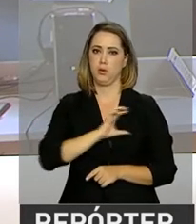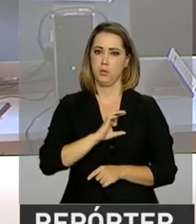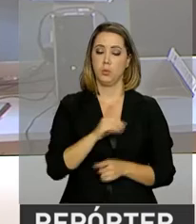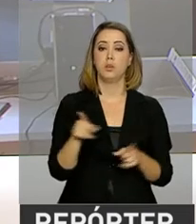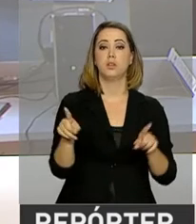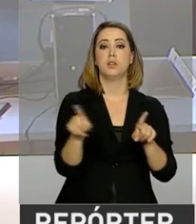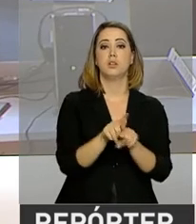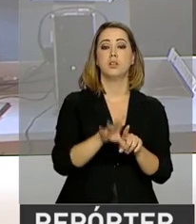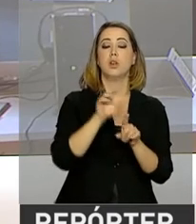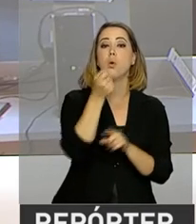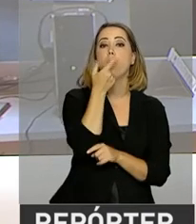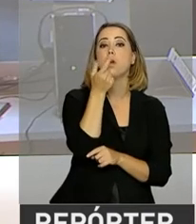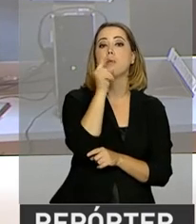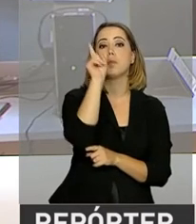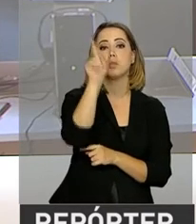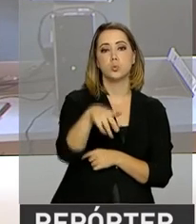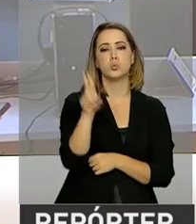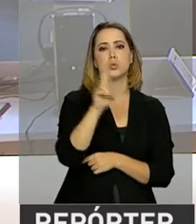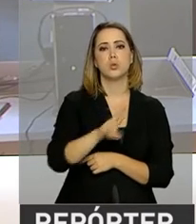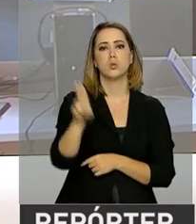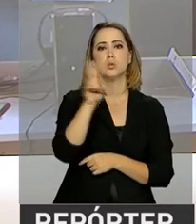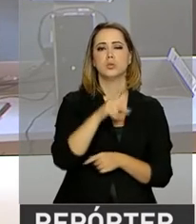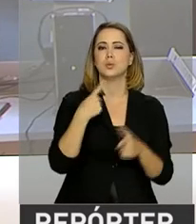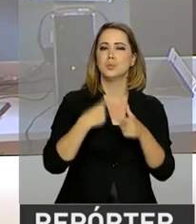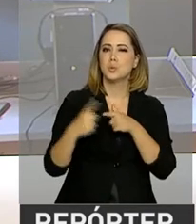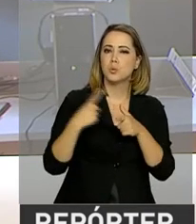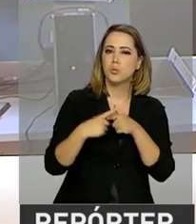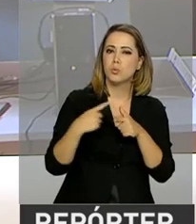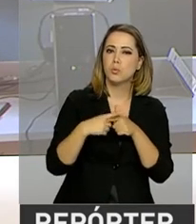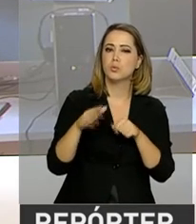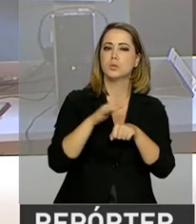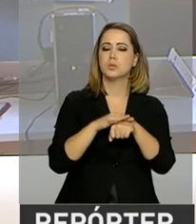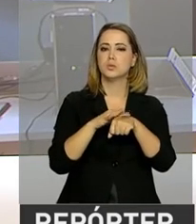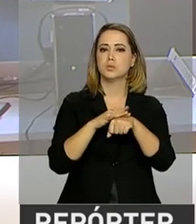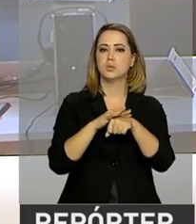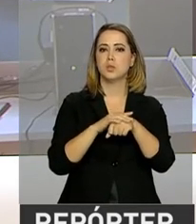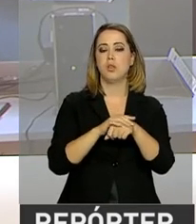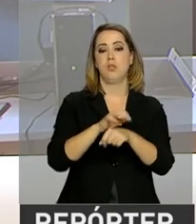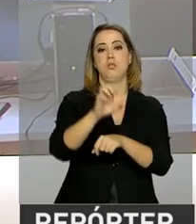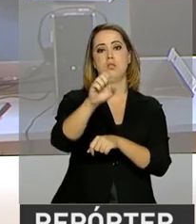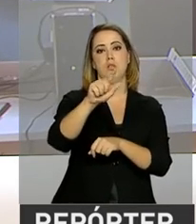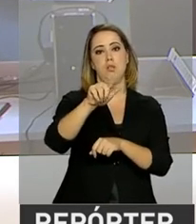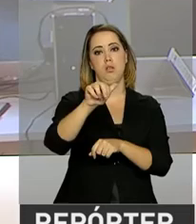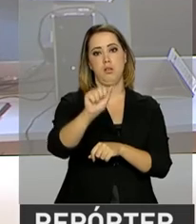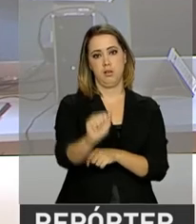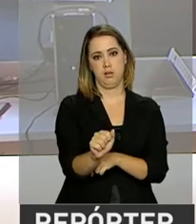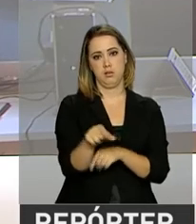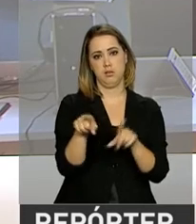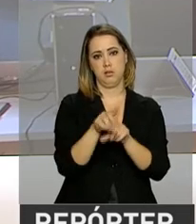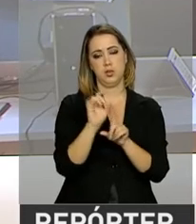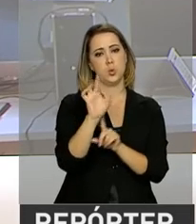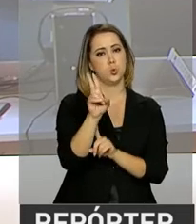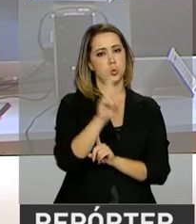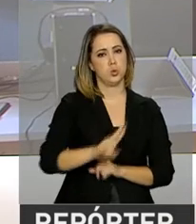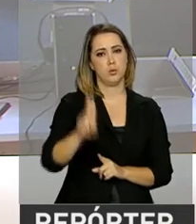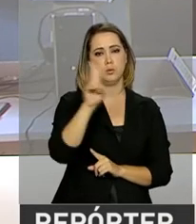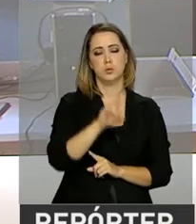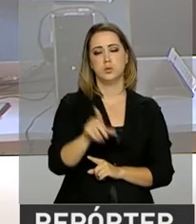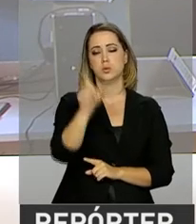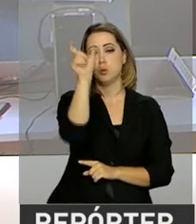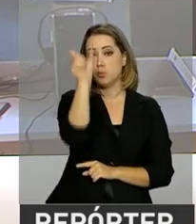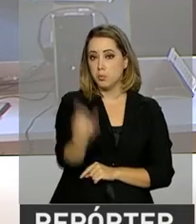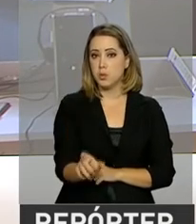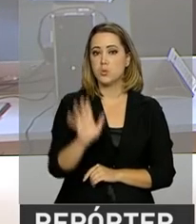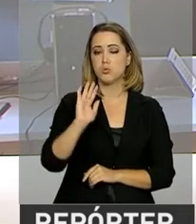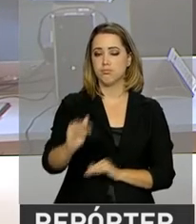remédio indicado para o tratamento de espasmos prolongados relacionados à esclerose múltipla e só poderá ser usado por pacientes